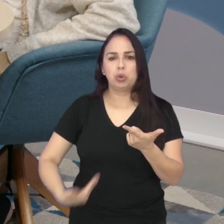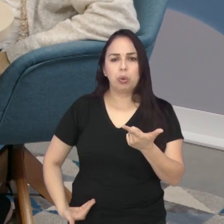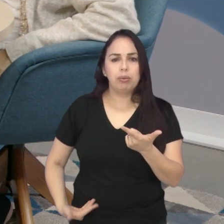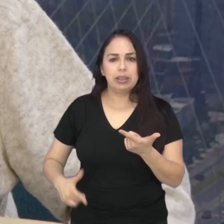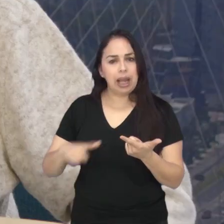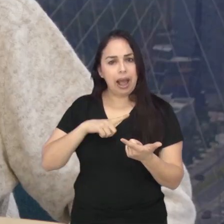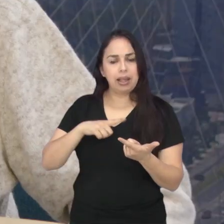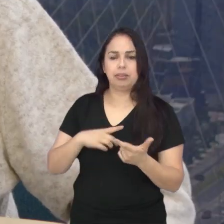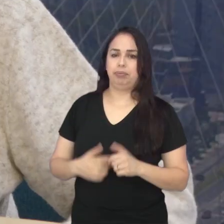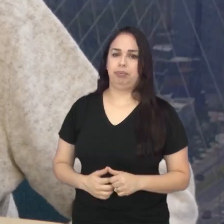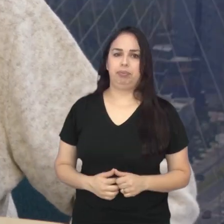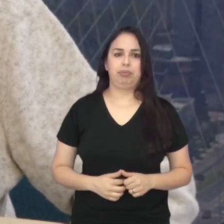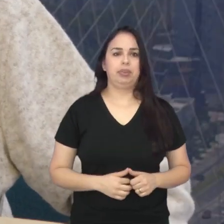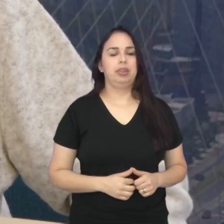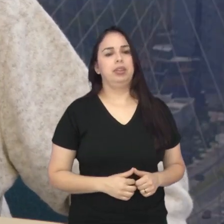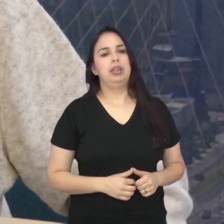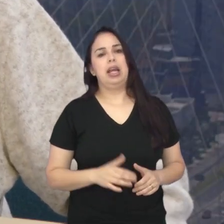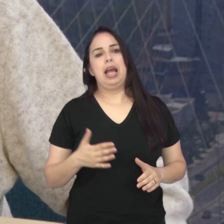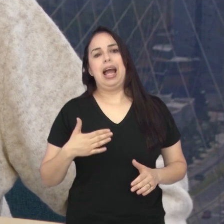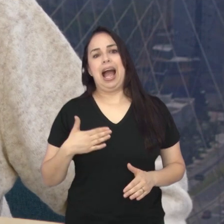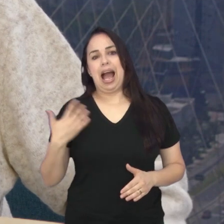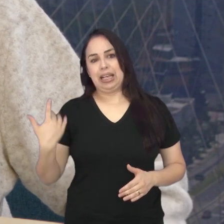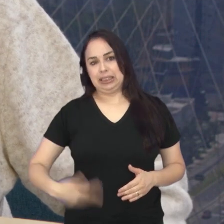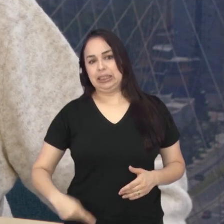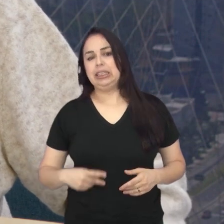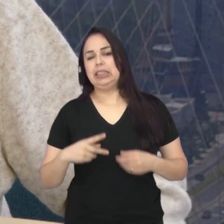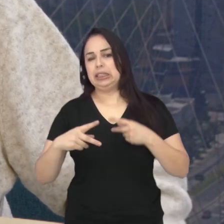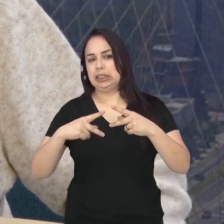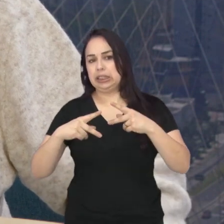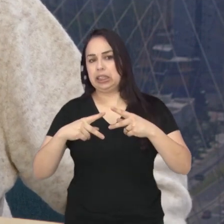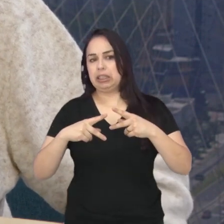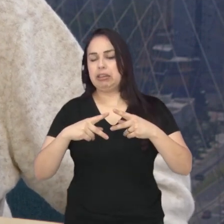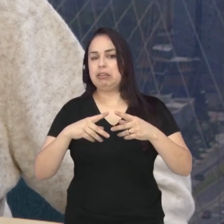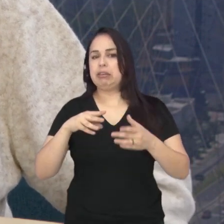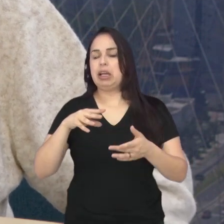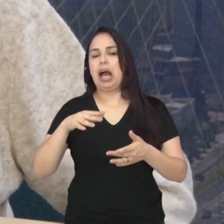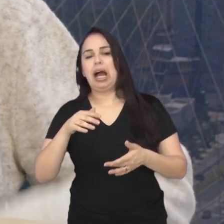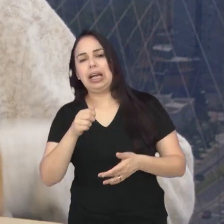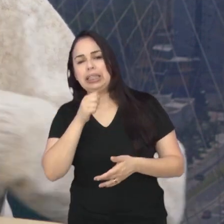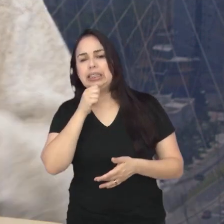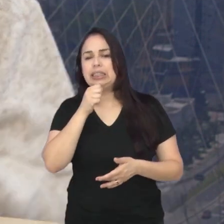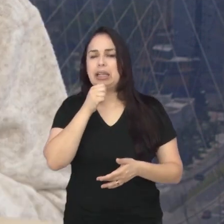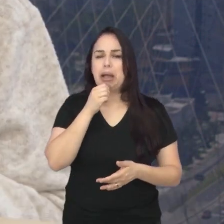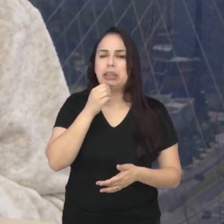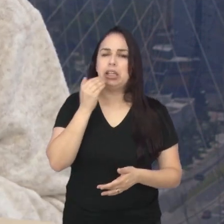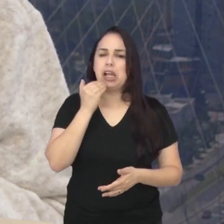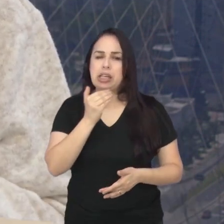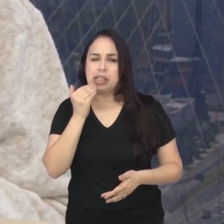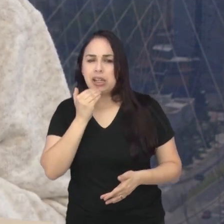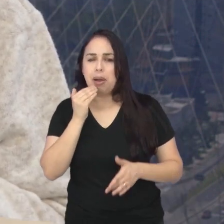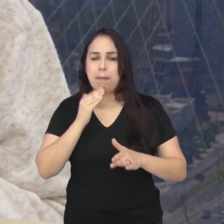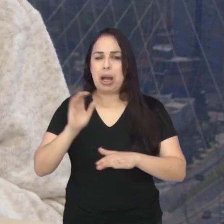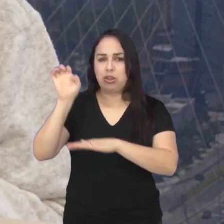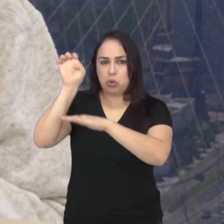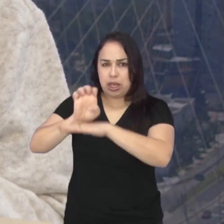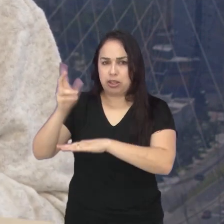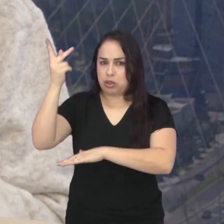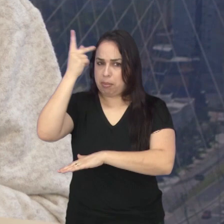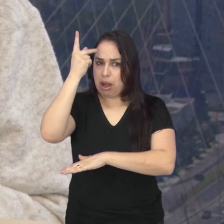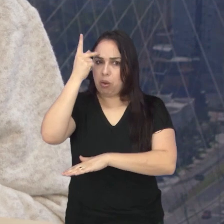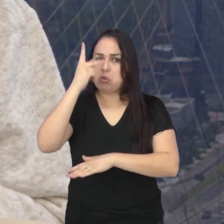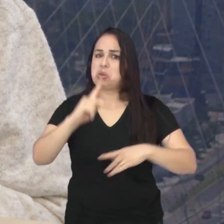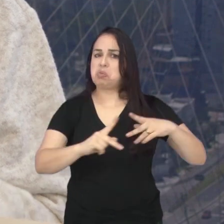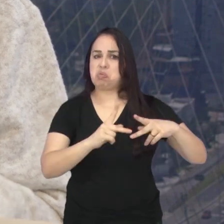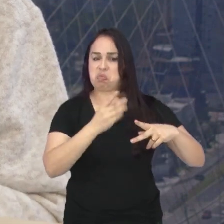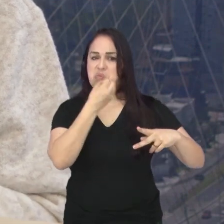olha, a cidade, eu sei que está muito longe da perfeição, né? Mas entre as cidades do estado de São Paulo, ela está